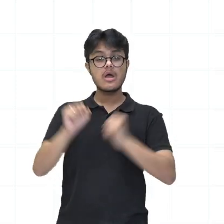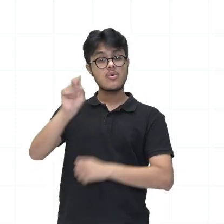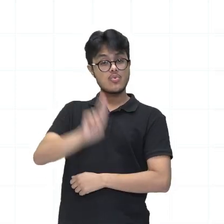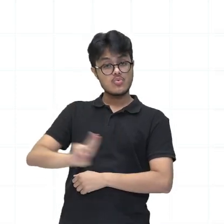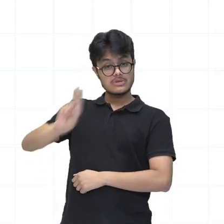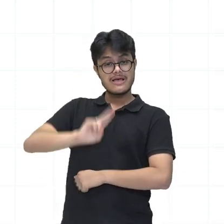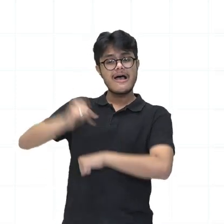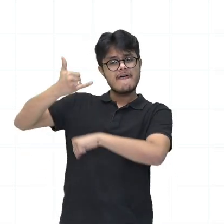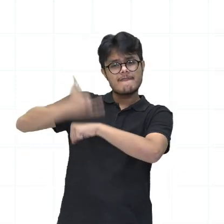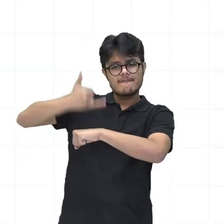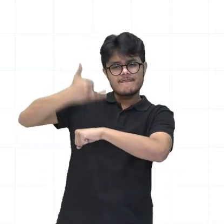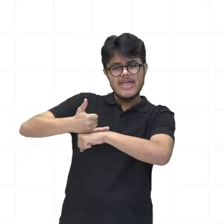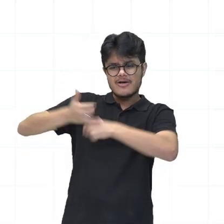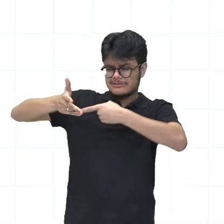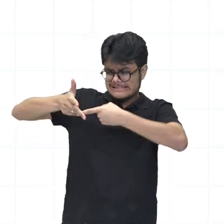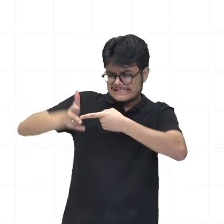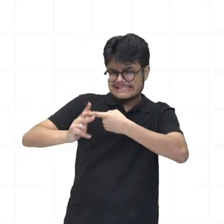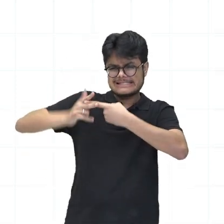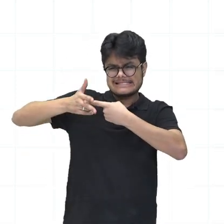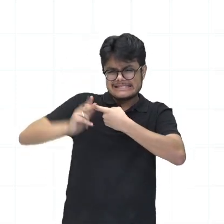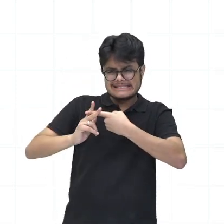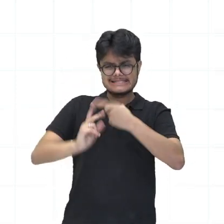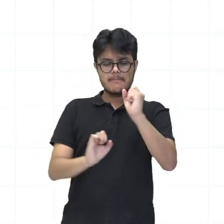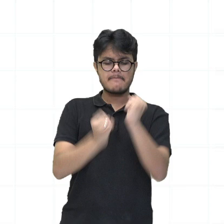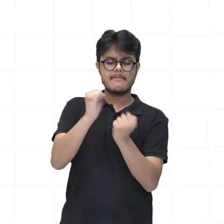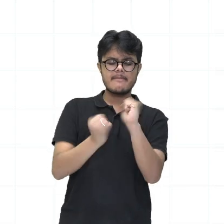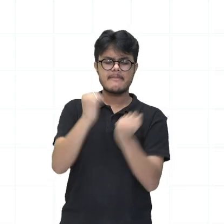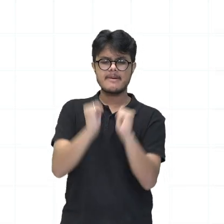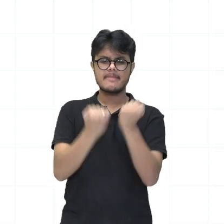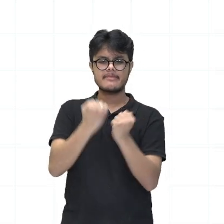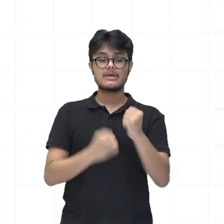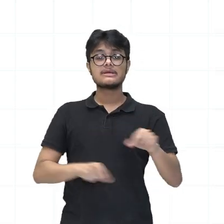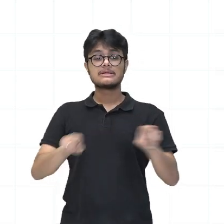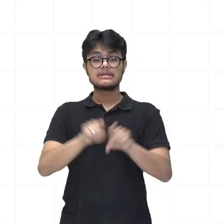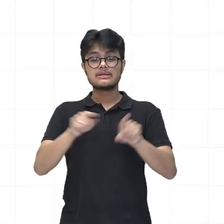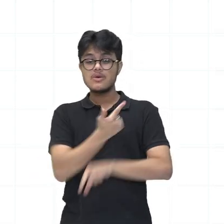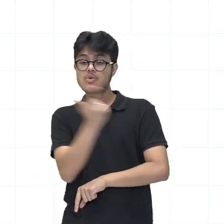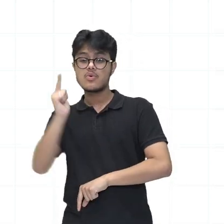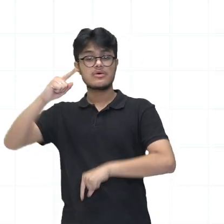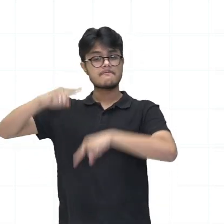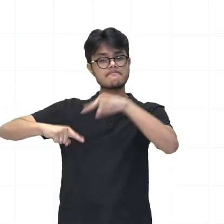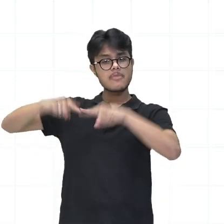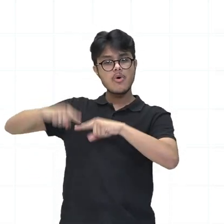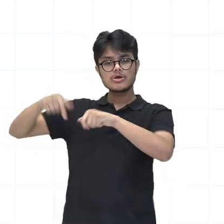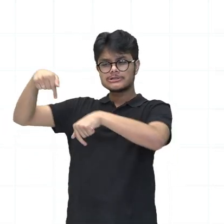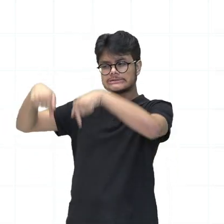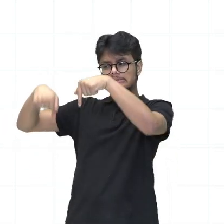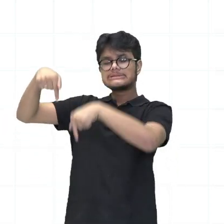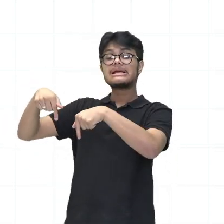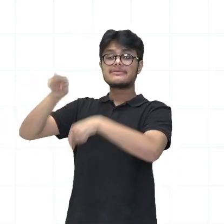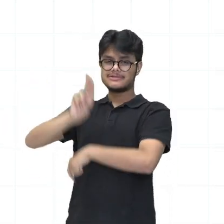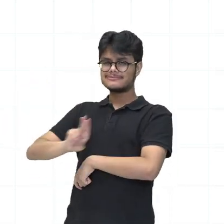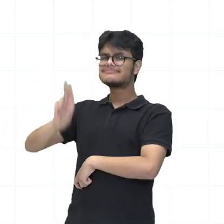carvão mineral também, e na produção de produtos químicos, né? Então, nós temos